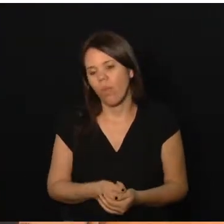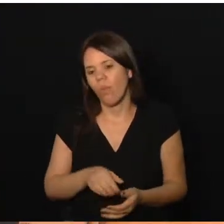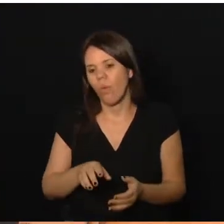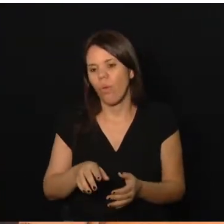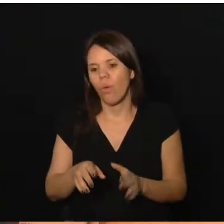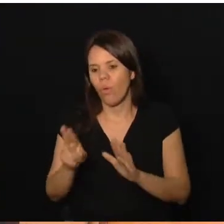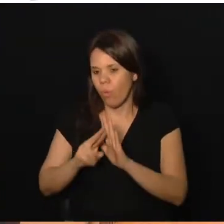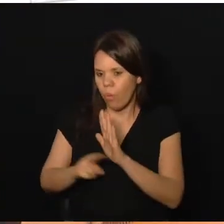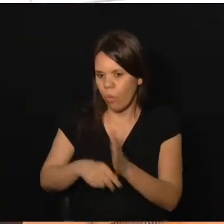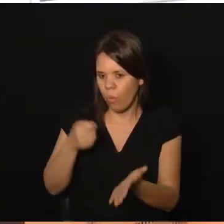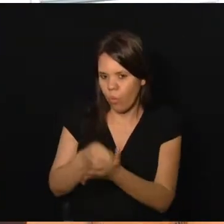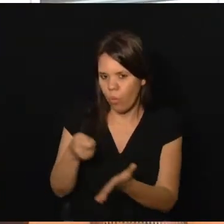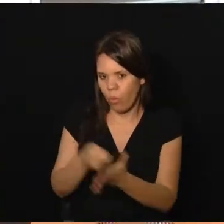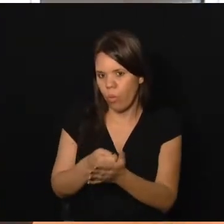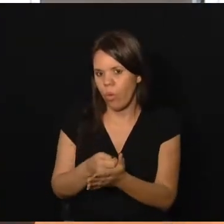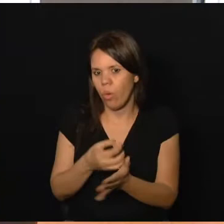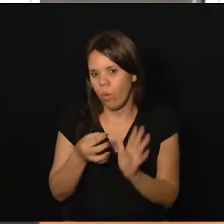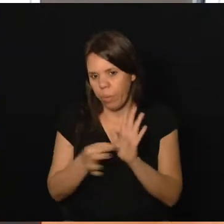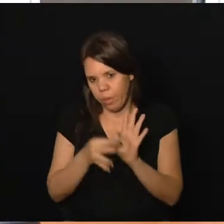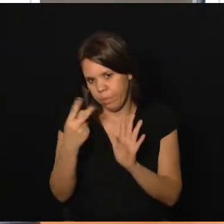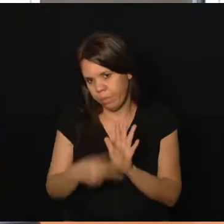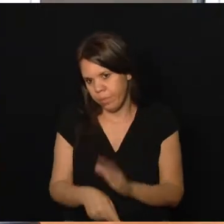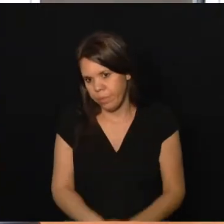suas regras e colocar sua opinião.